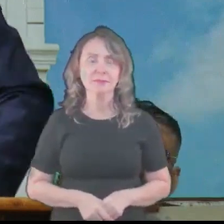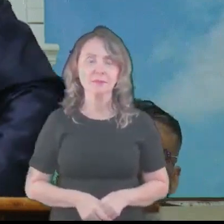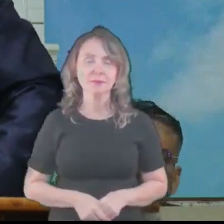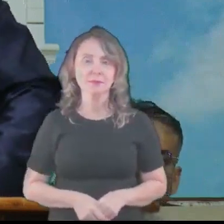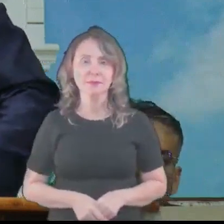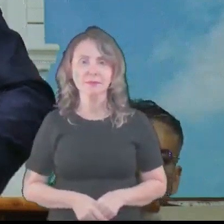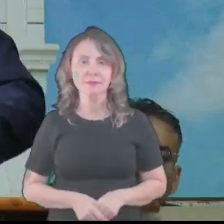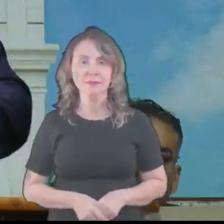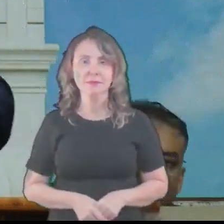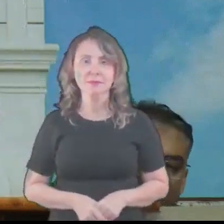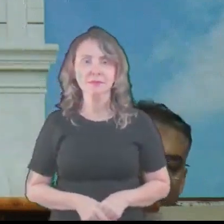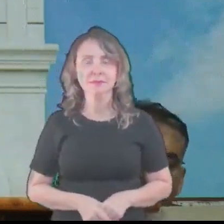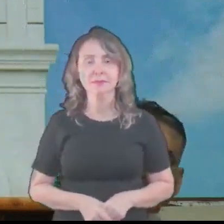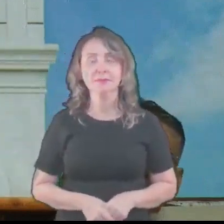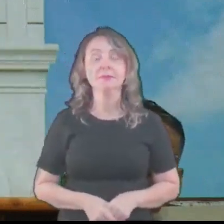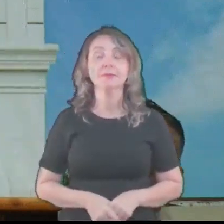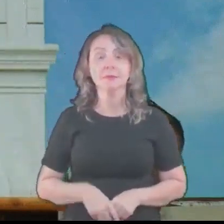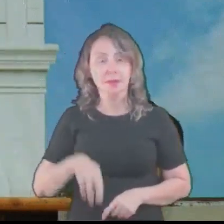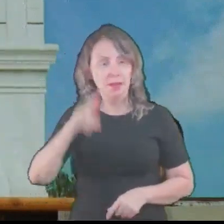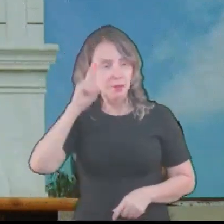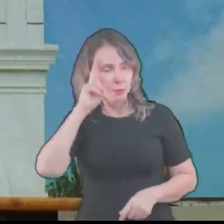Assim diz o Senhor: